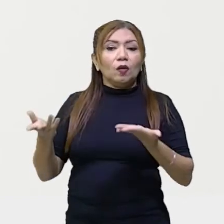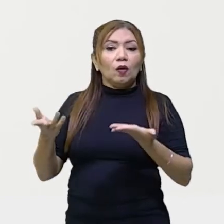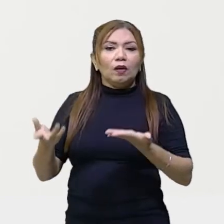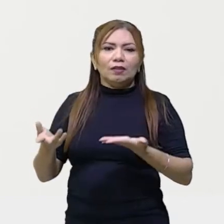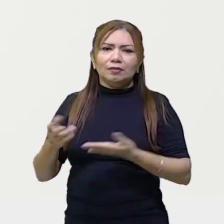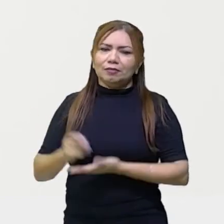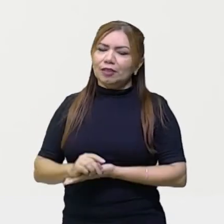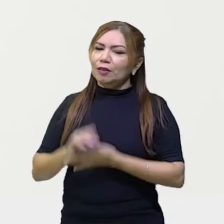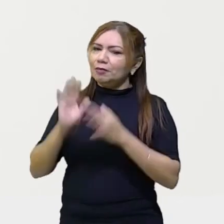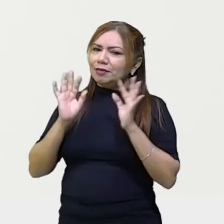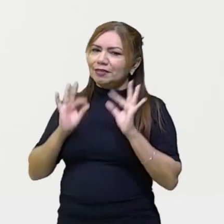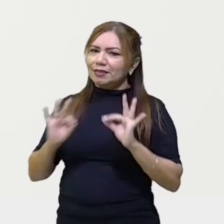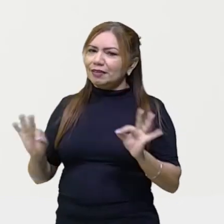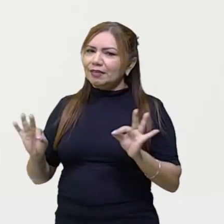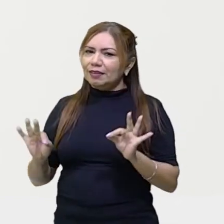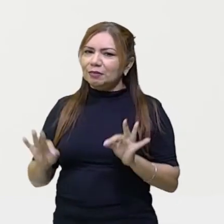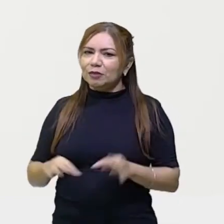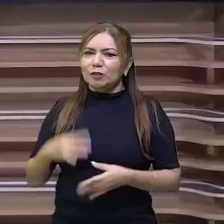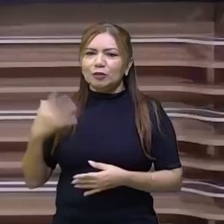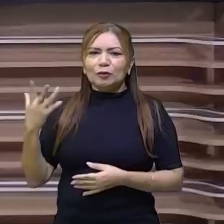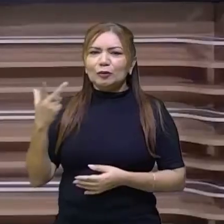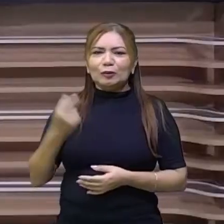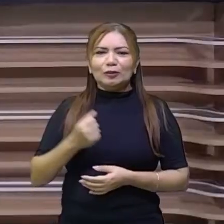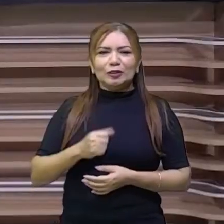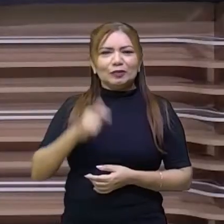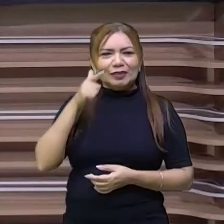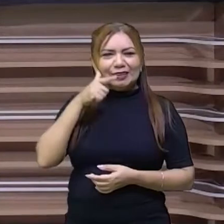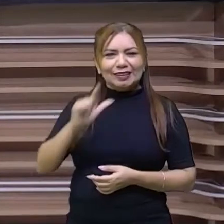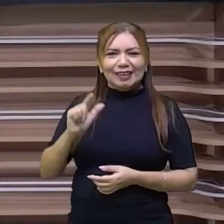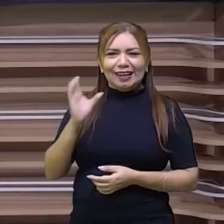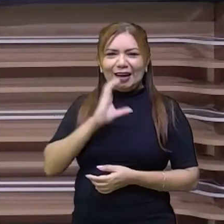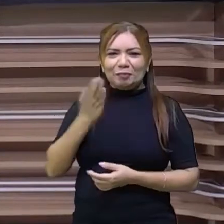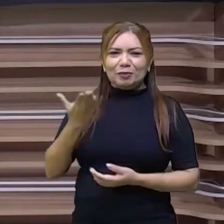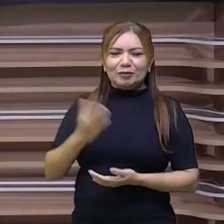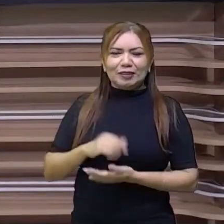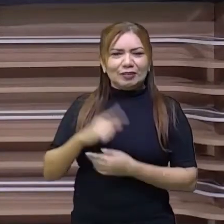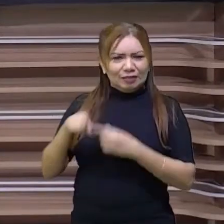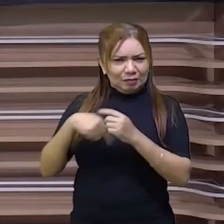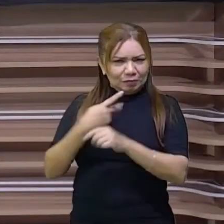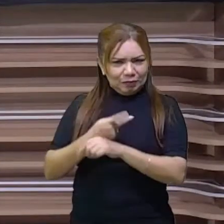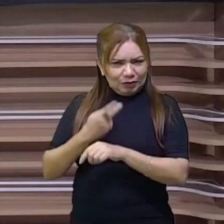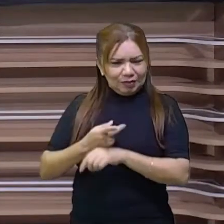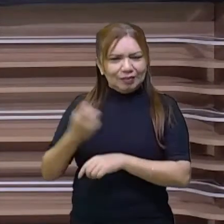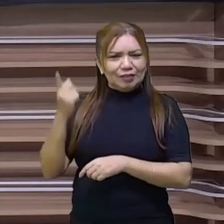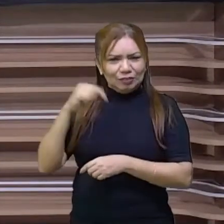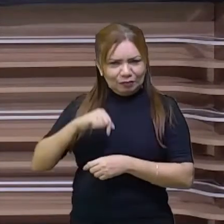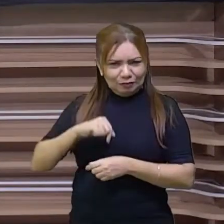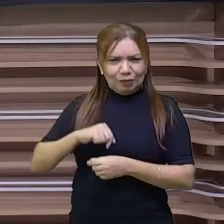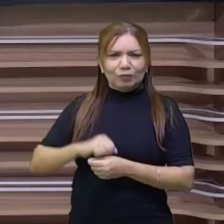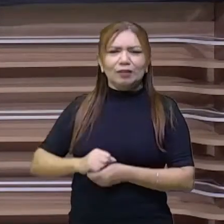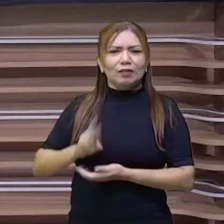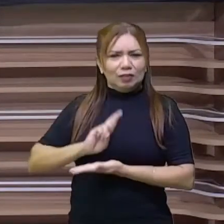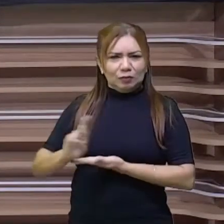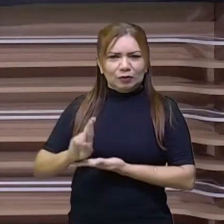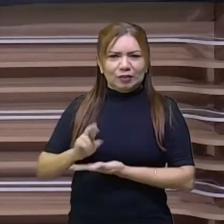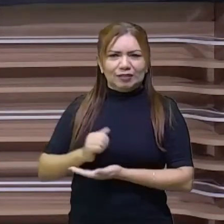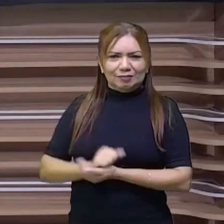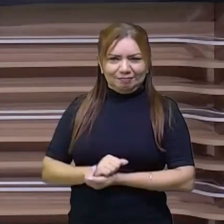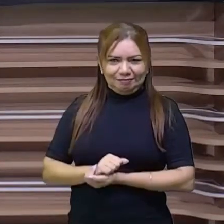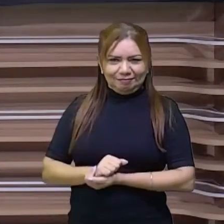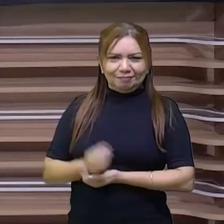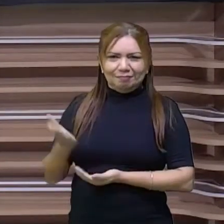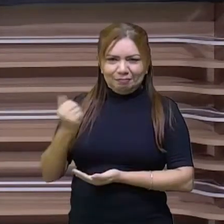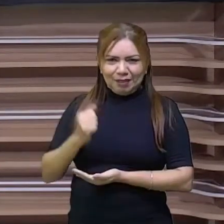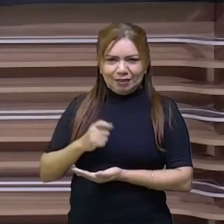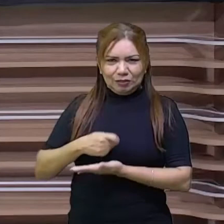desse tão simples para turma todo mundo vai acertar rapidinho então a gente se vê daqui a pouquinho Quando nós vamos resolver vai